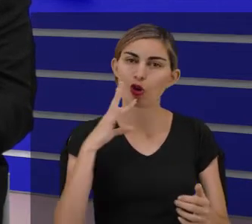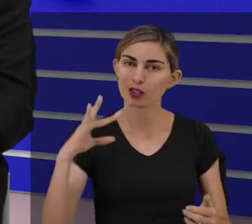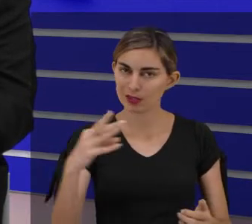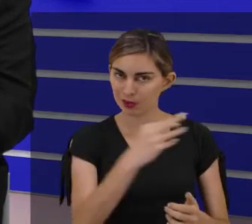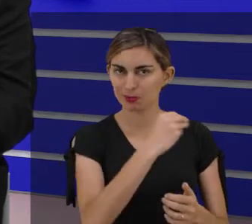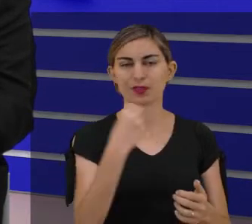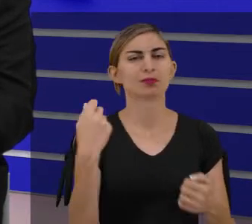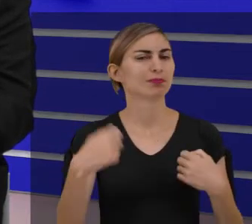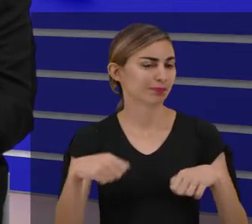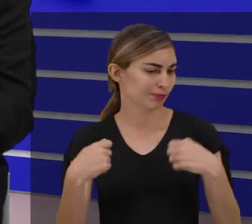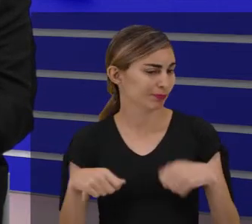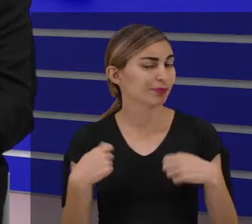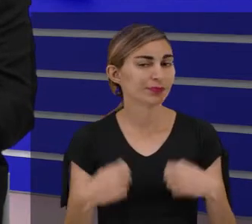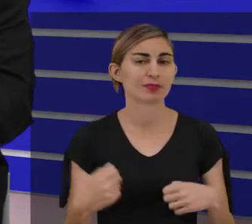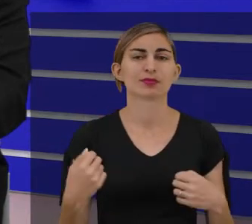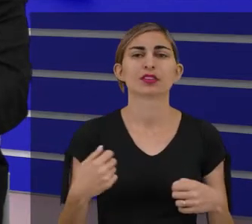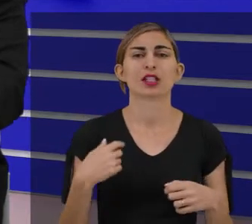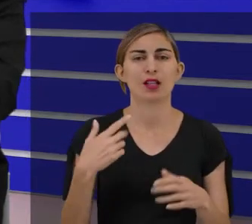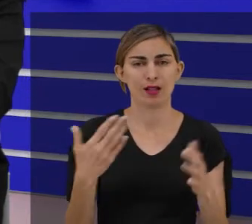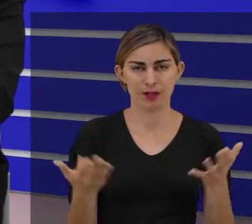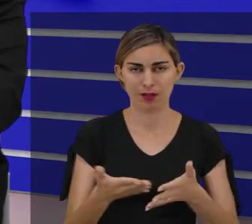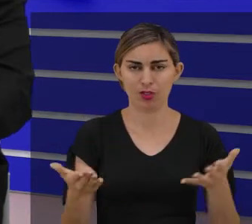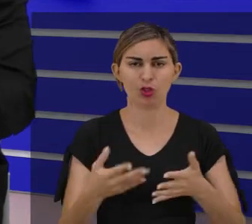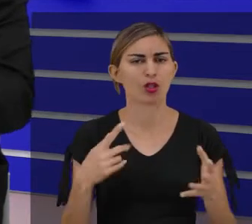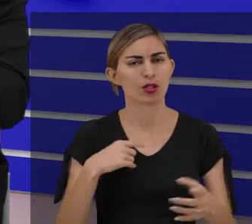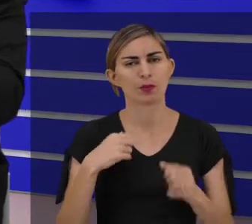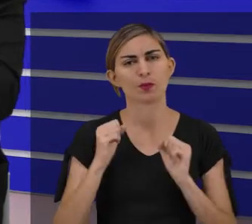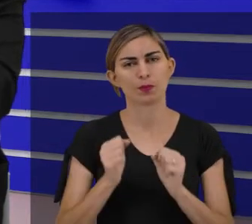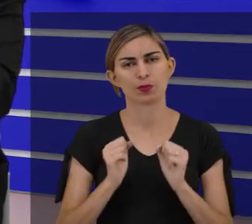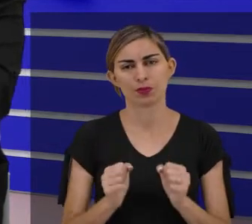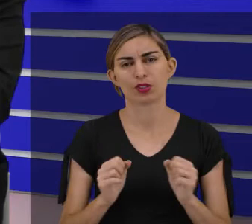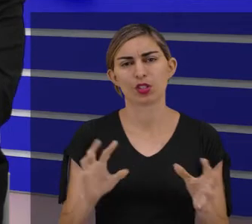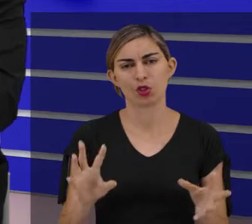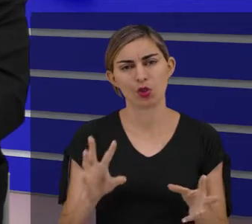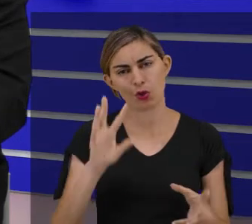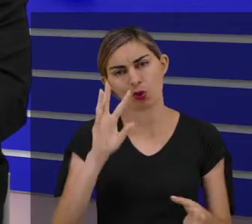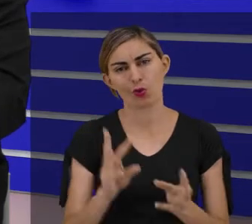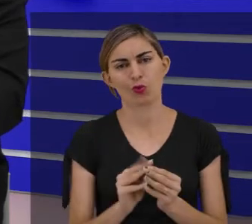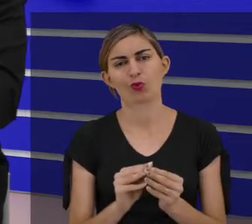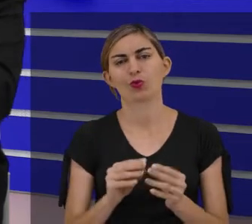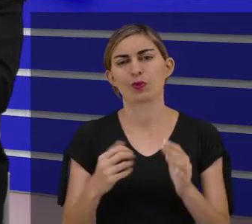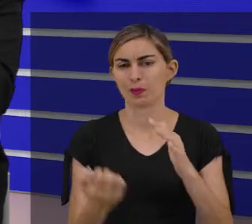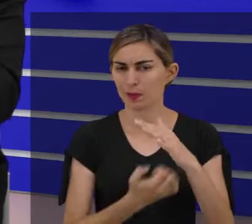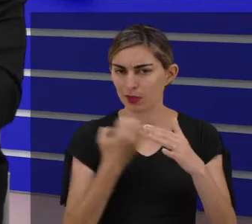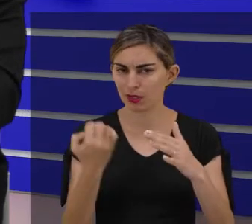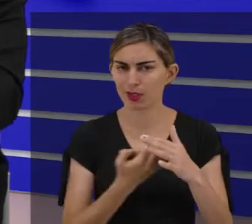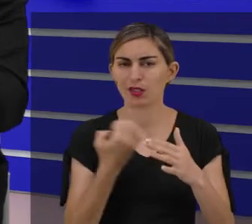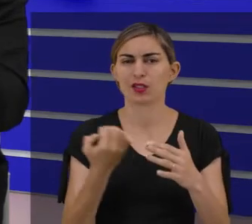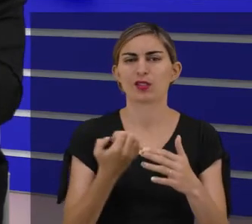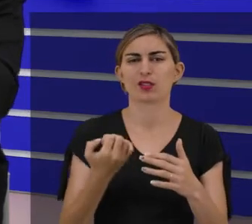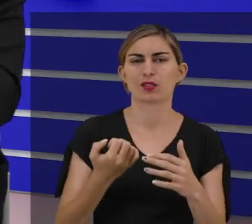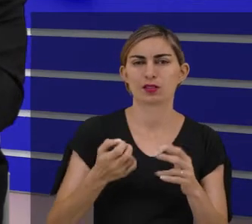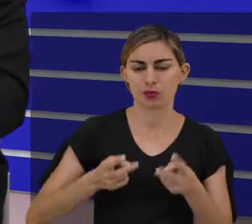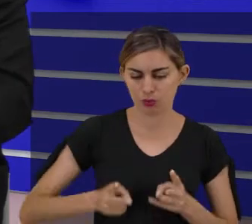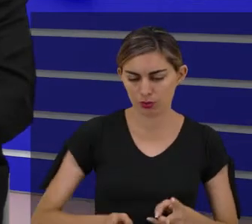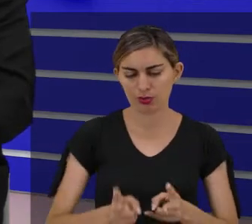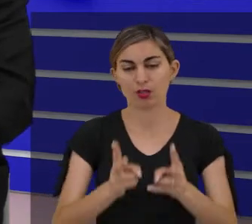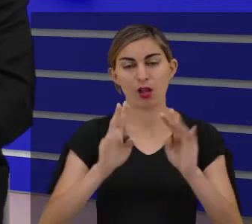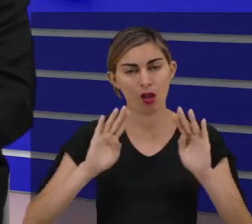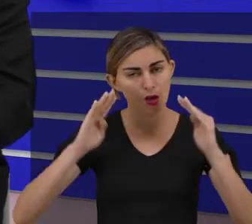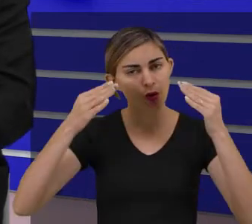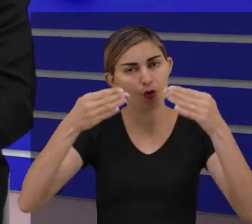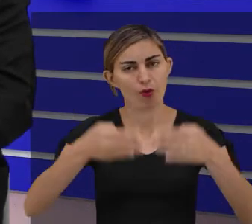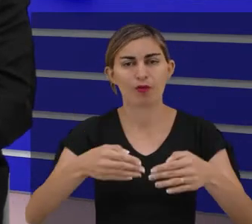conhecimento e até na hora ele poder contribuir com o jurídico da empresa, né? Alterar o jurídico da empresa, ter esse